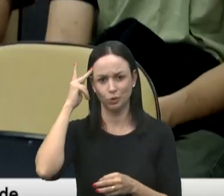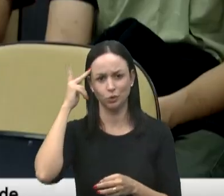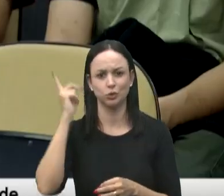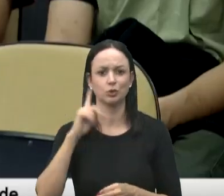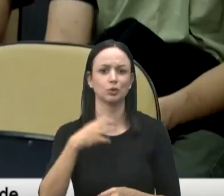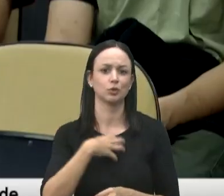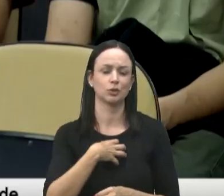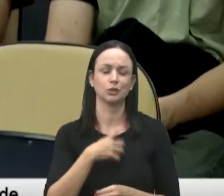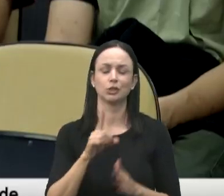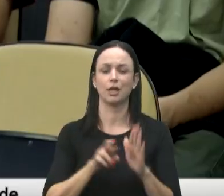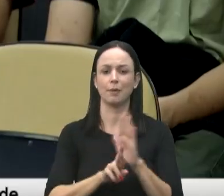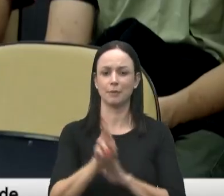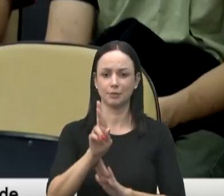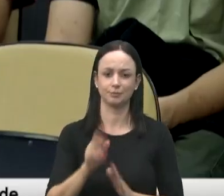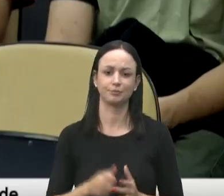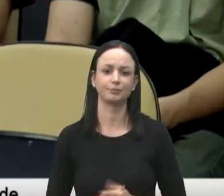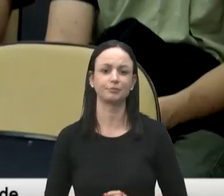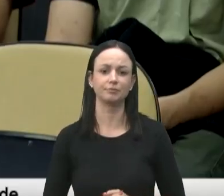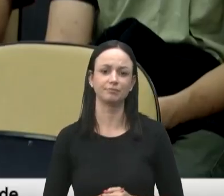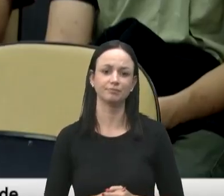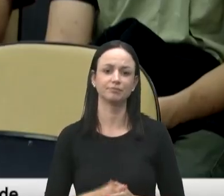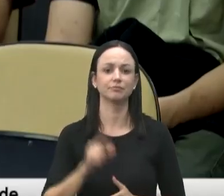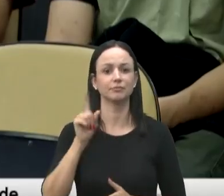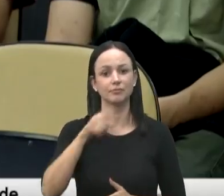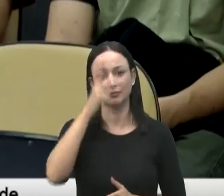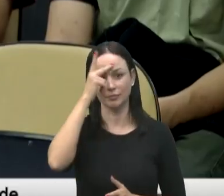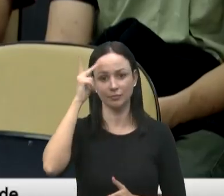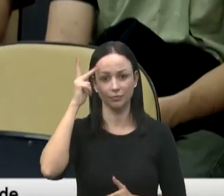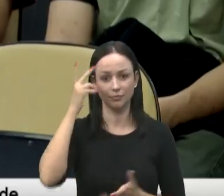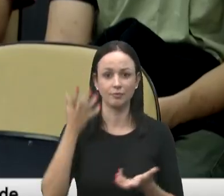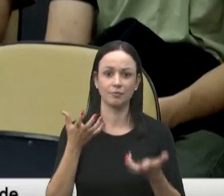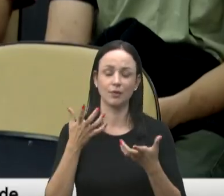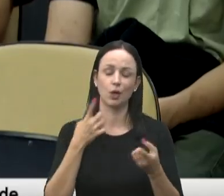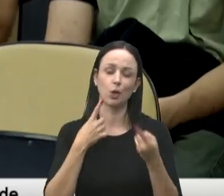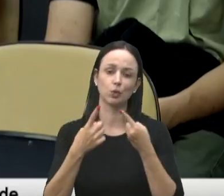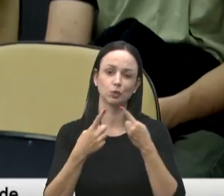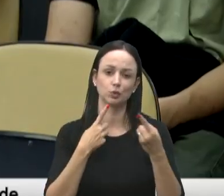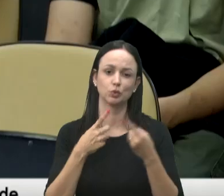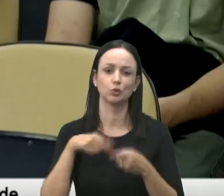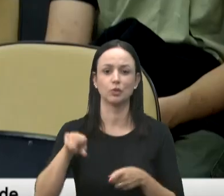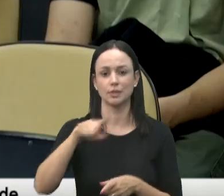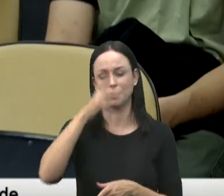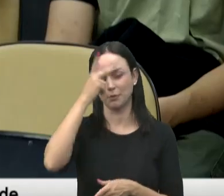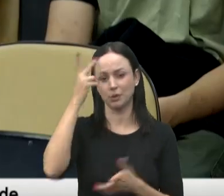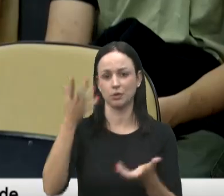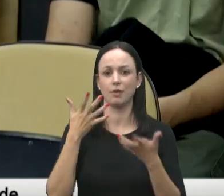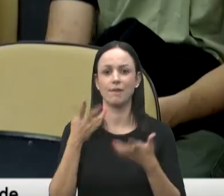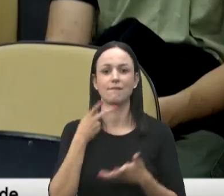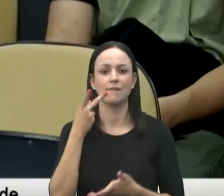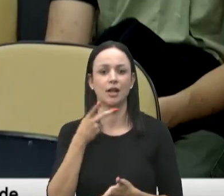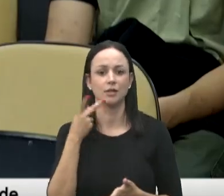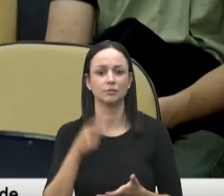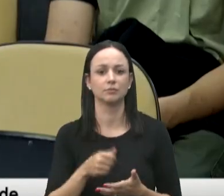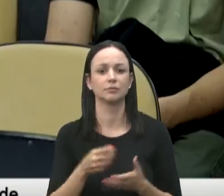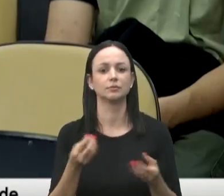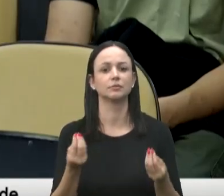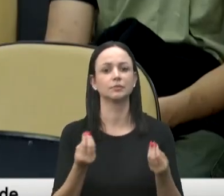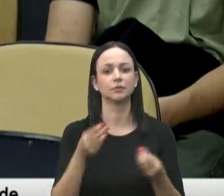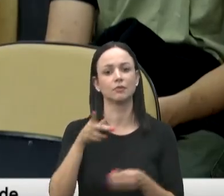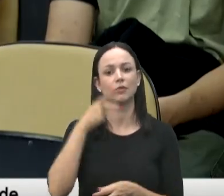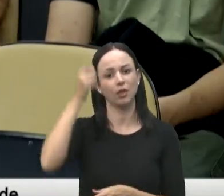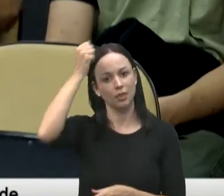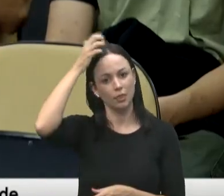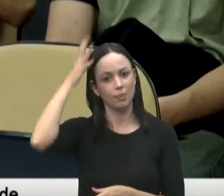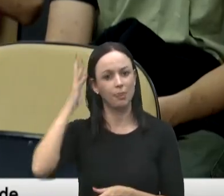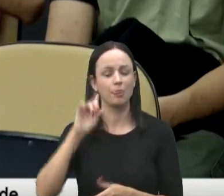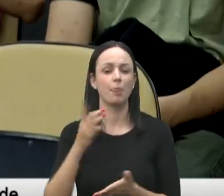sentia representada, né? E é com essas pessoas que a gente quer dialogar, é com essas pessoas que a gente quer falar, assim como disse a Dani,